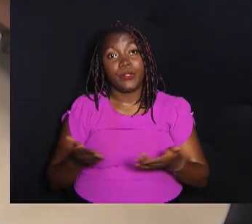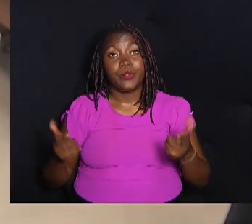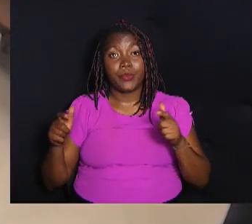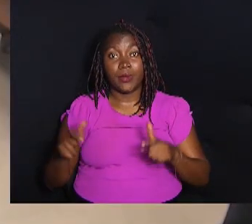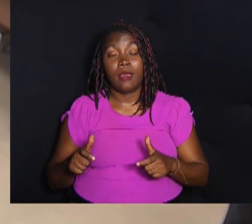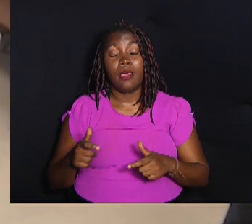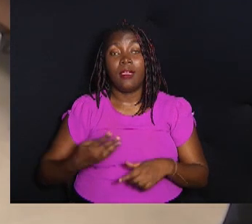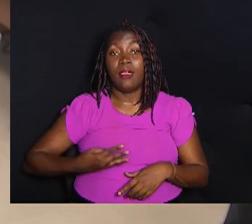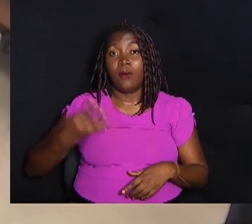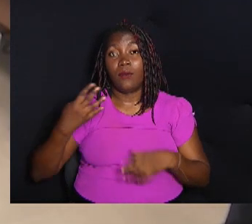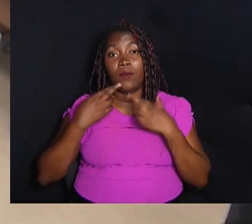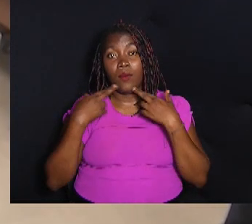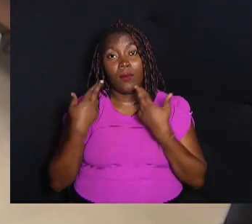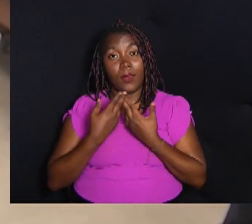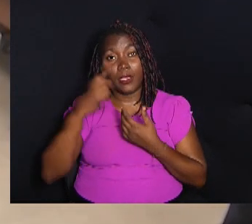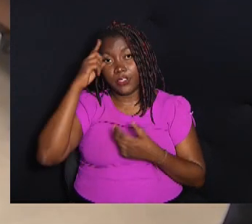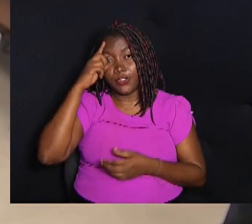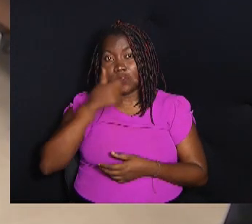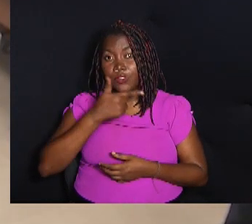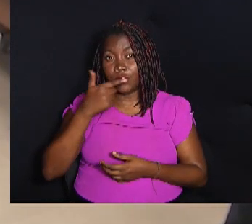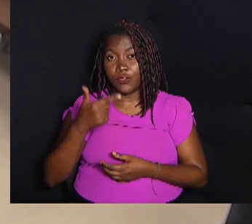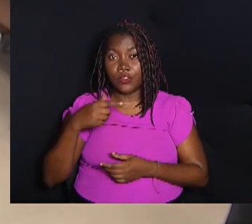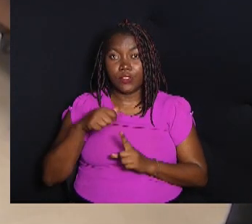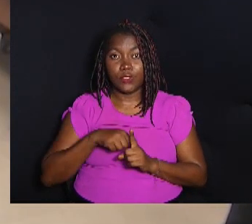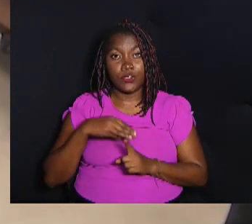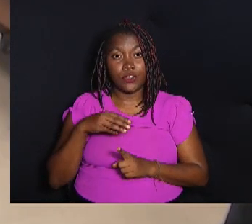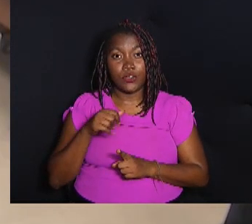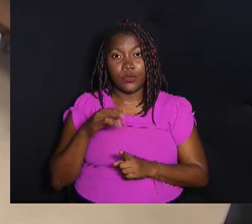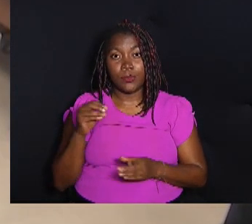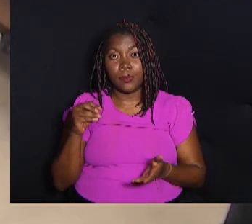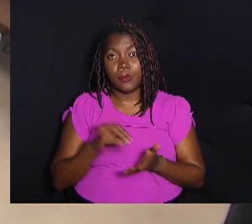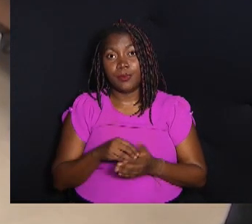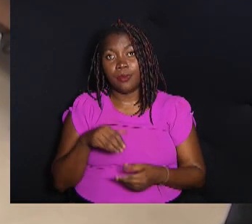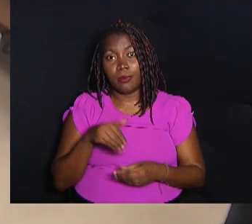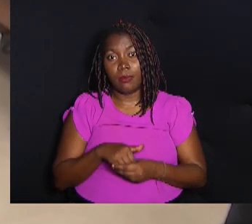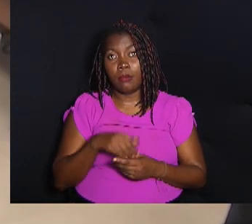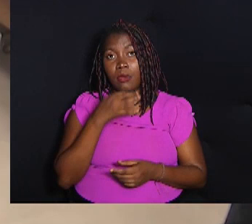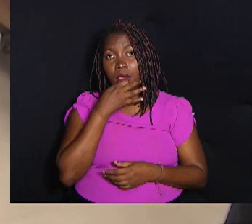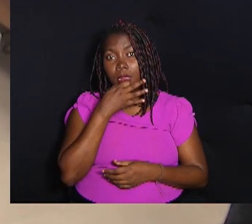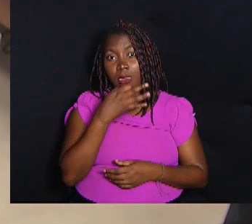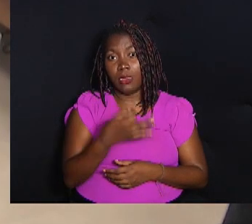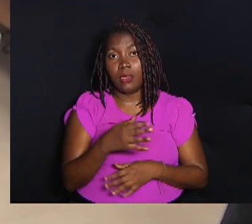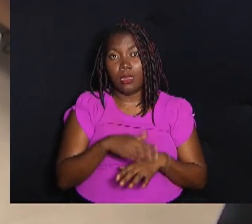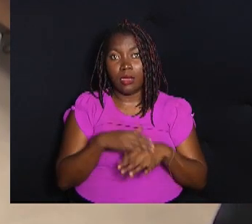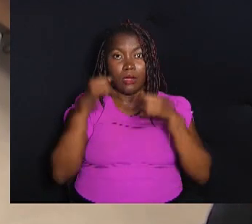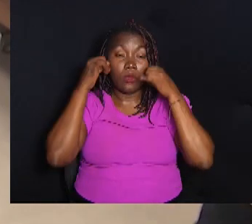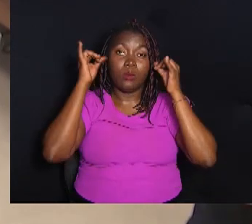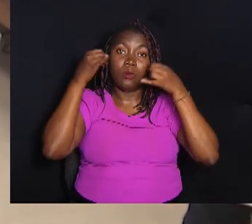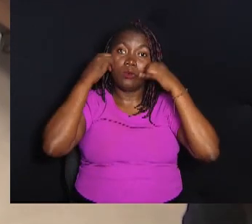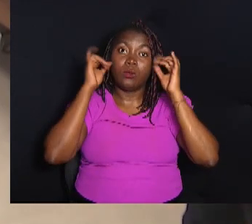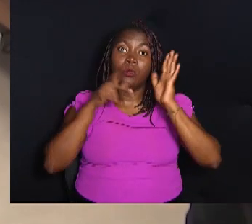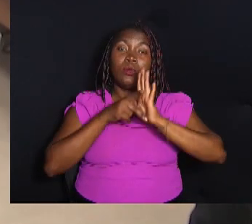quarta reunião do dia 22 de Maio foi colocado para votação o parecer sugerido pelo vereador Paulo Búfalo ao